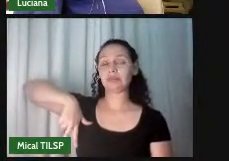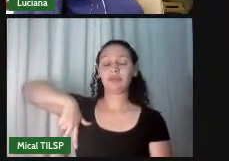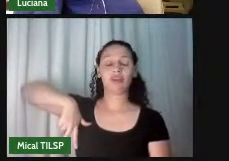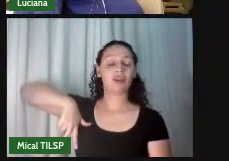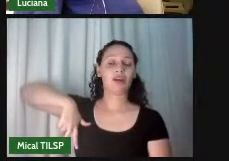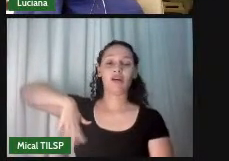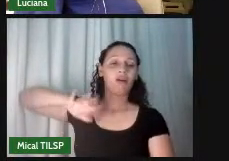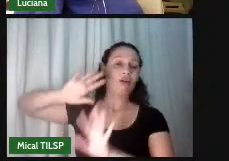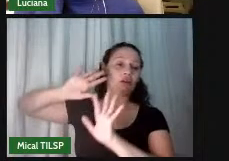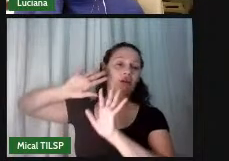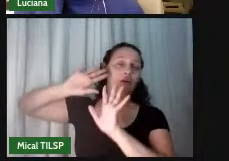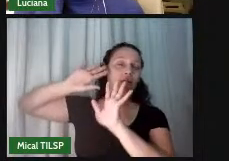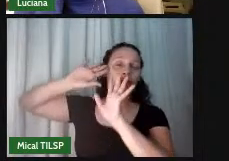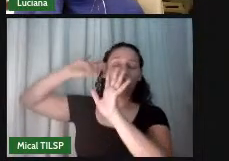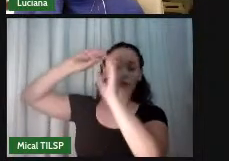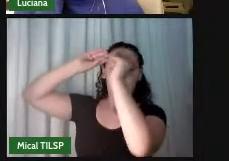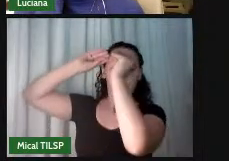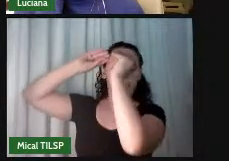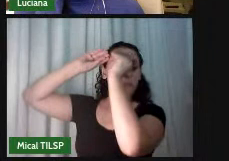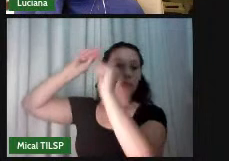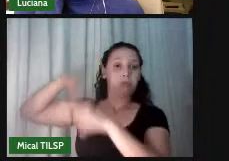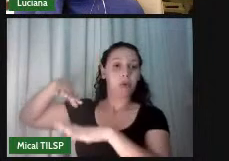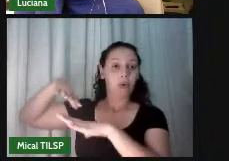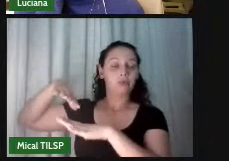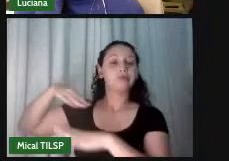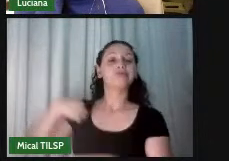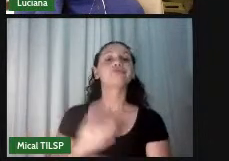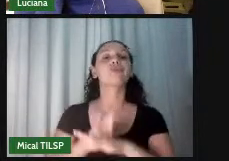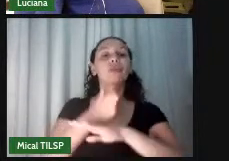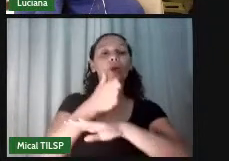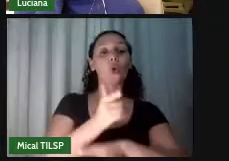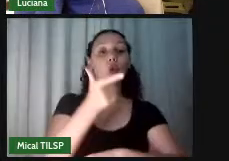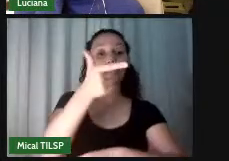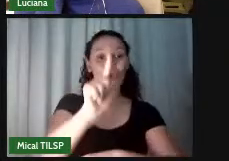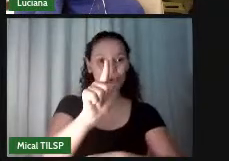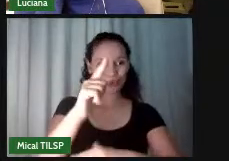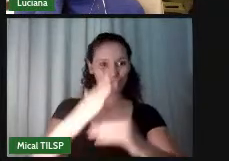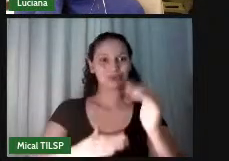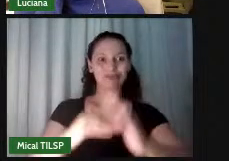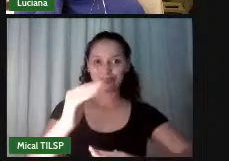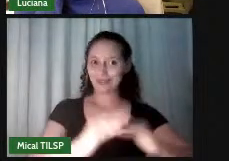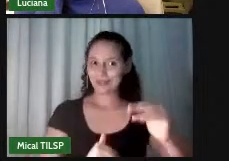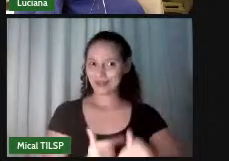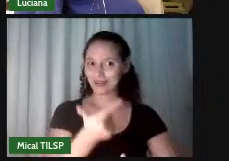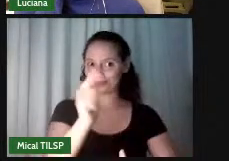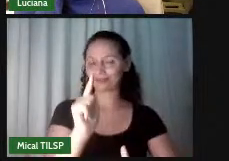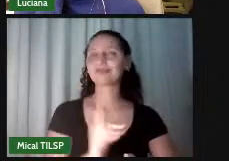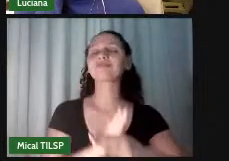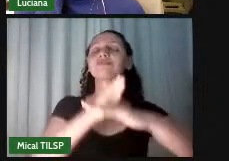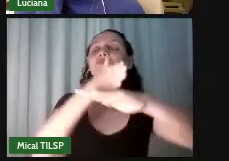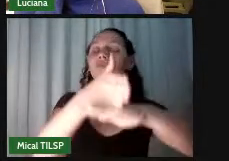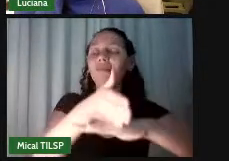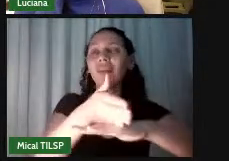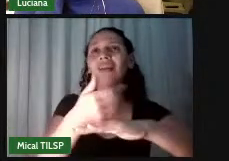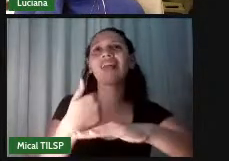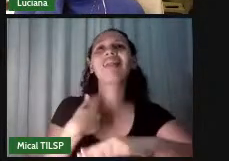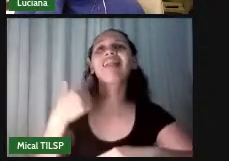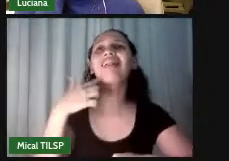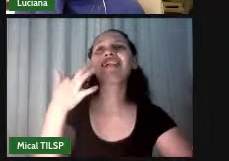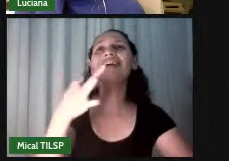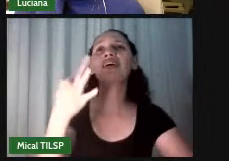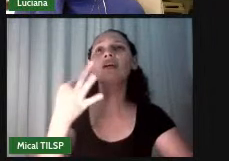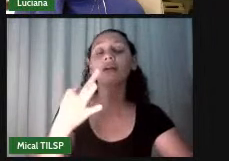Tá? O cirurgião dentista número 2, então, o CD2, na sua avaliação, ele constata, tá? E